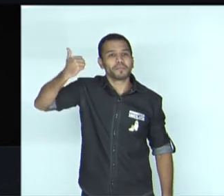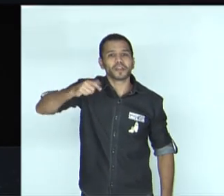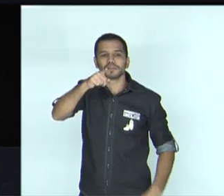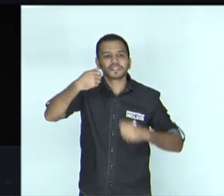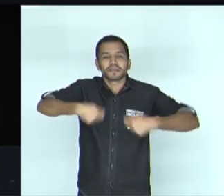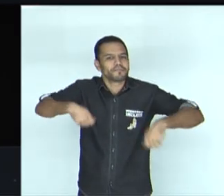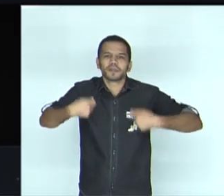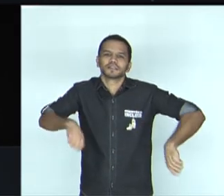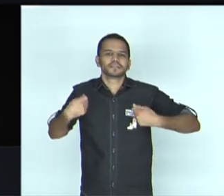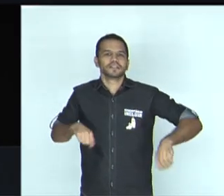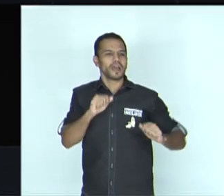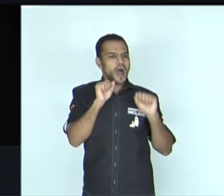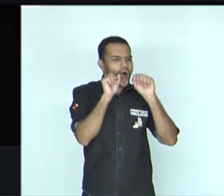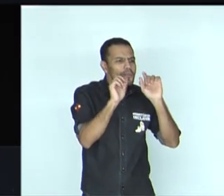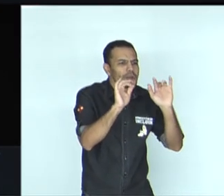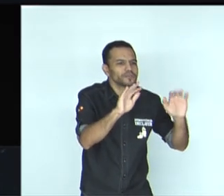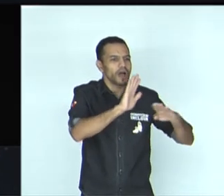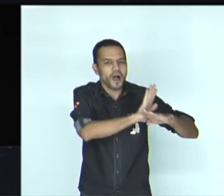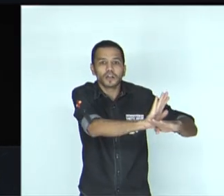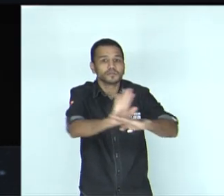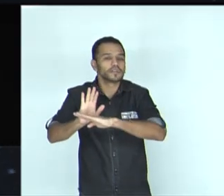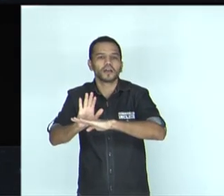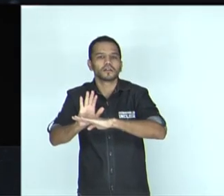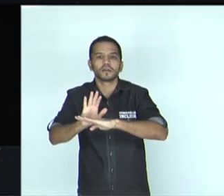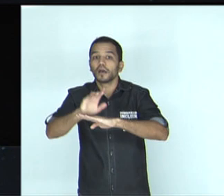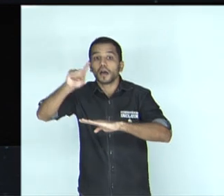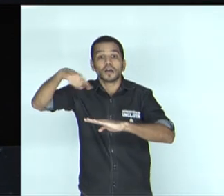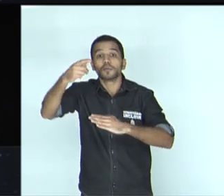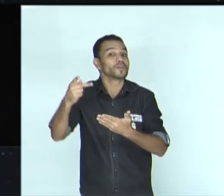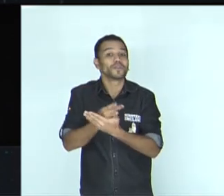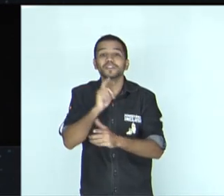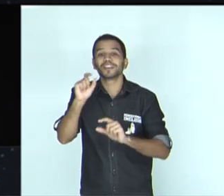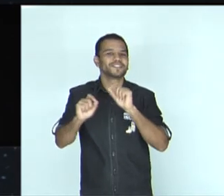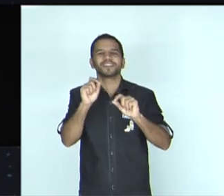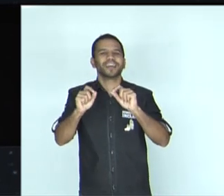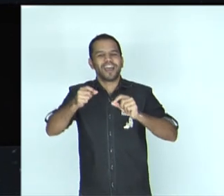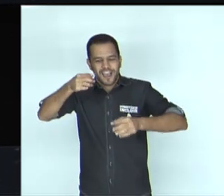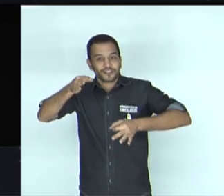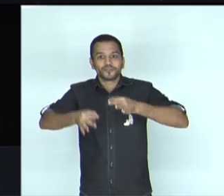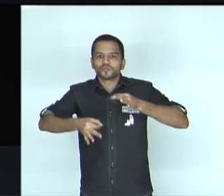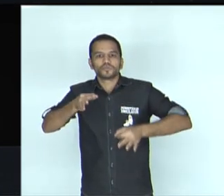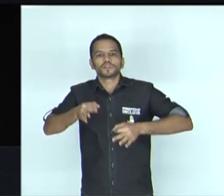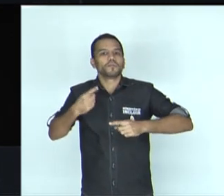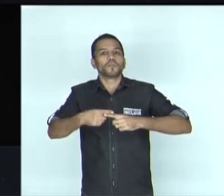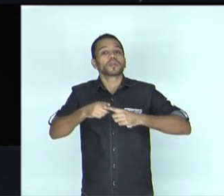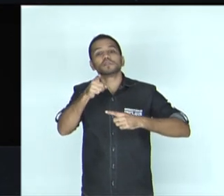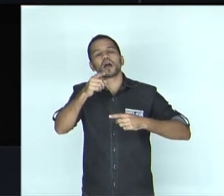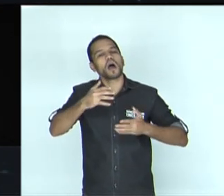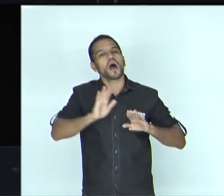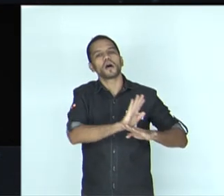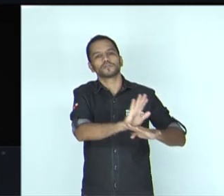abençoe pessoas, e aí vai vir também com isso a justiça de Deus, porque você vai se tornar uma pessoa